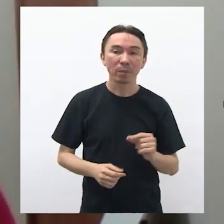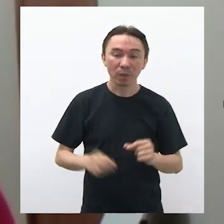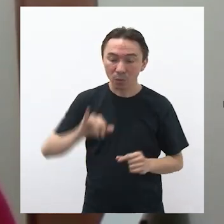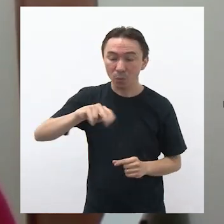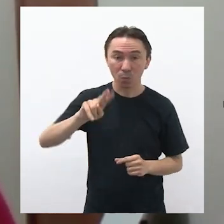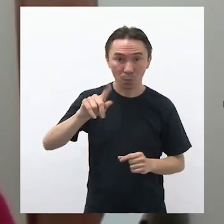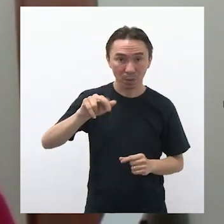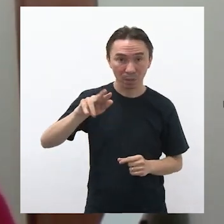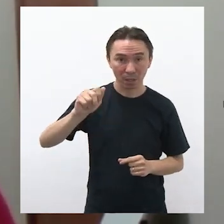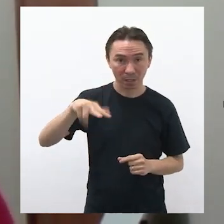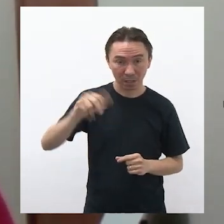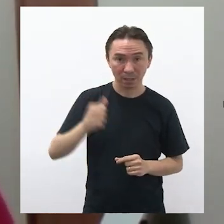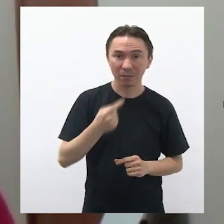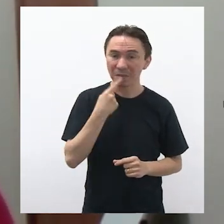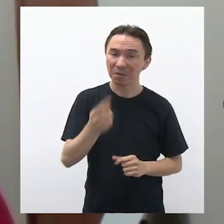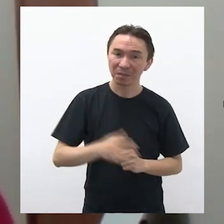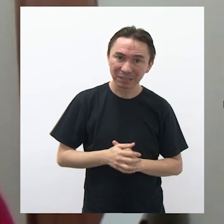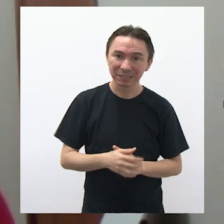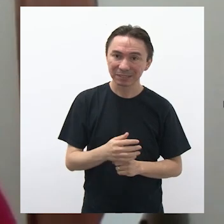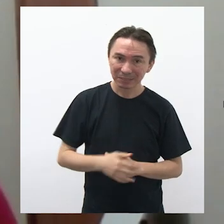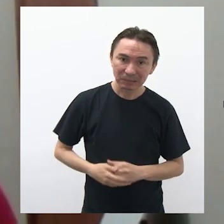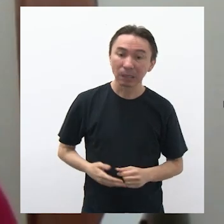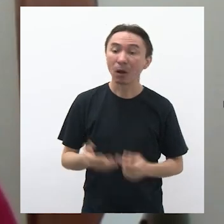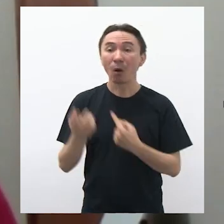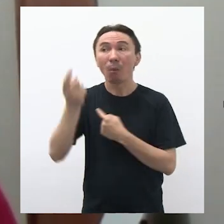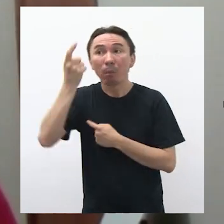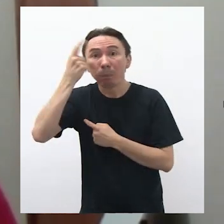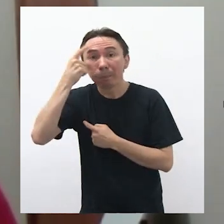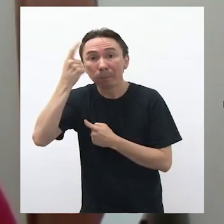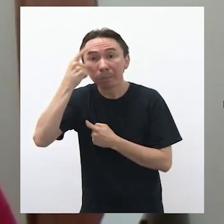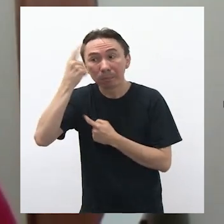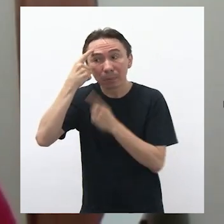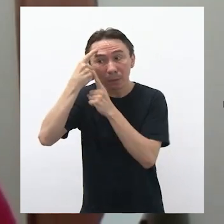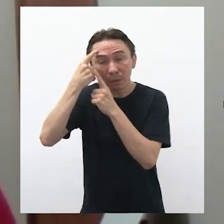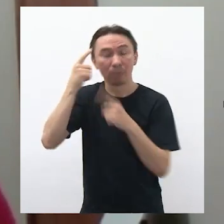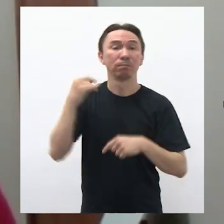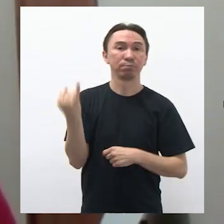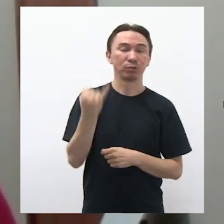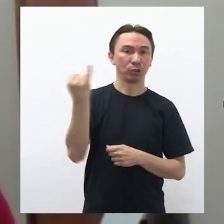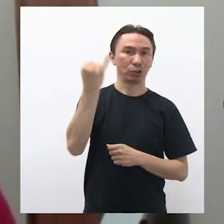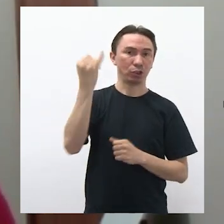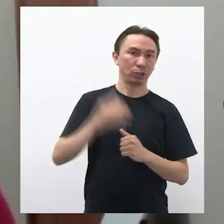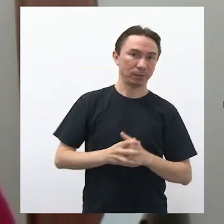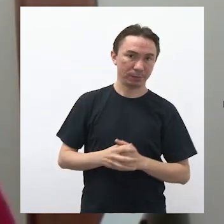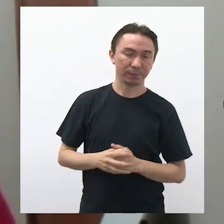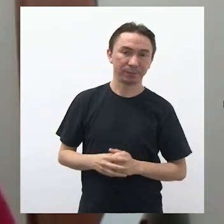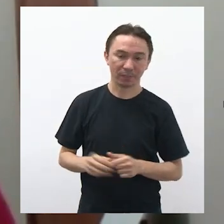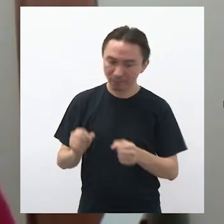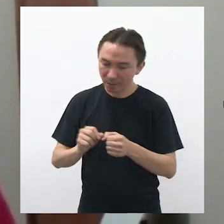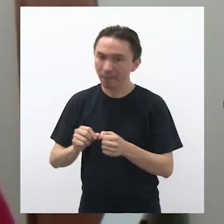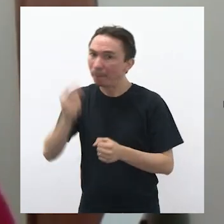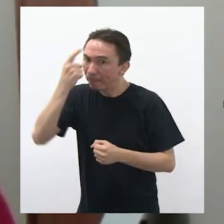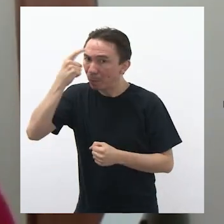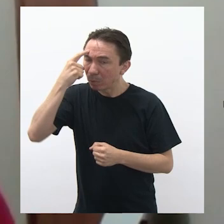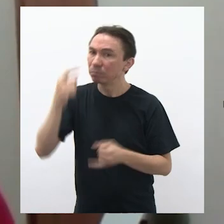acho importante, a intencionalidade, né? Deixa eu ver, tinha mais um aqui legal também, que